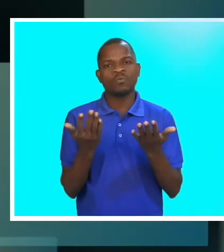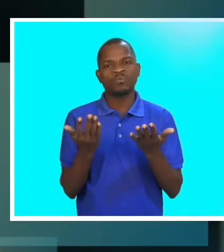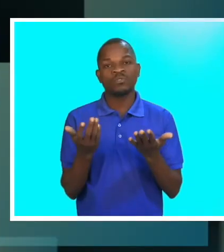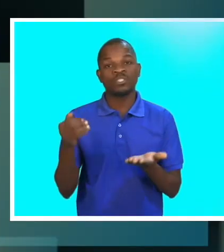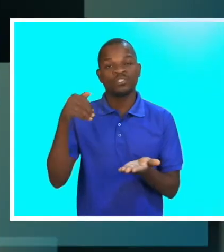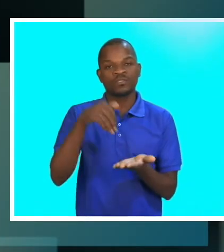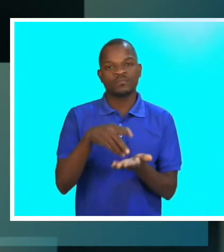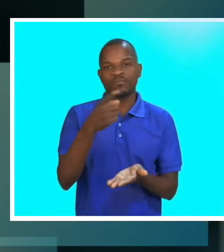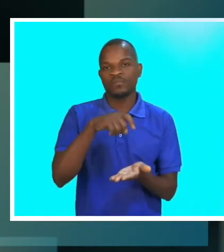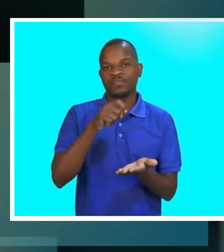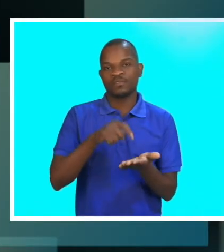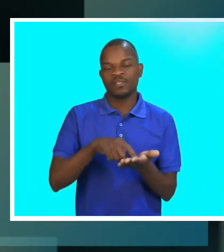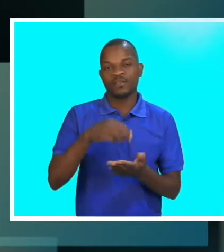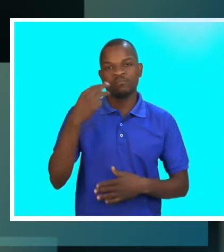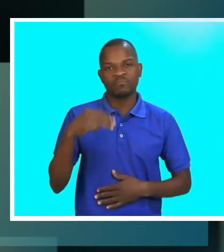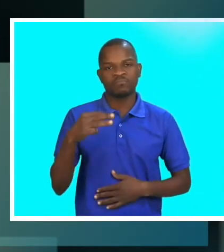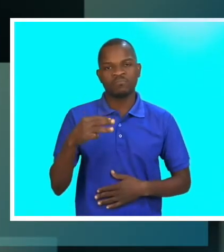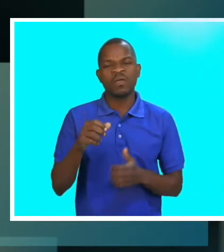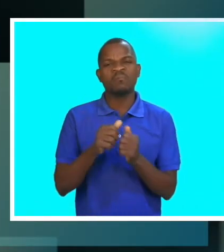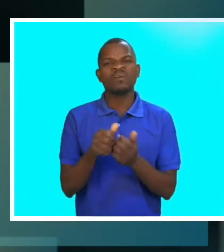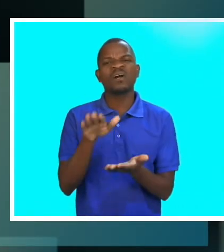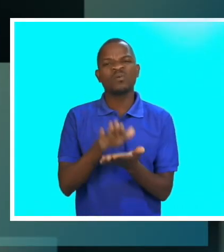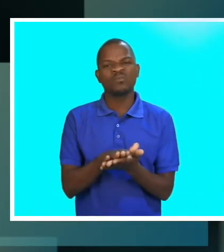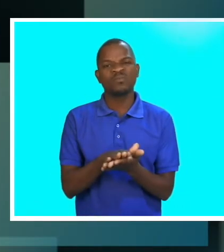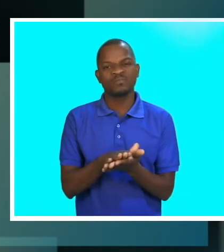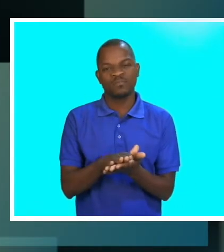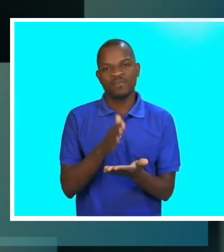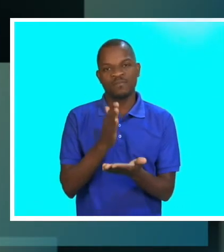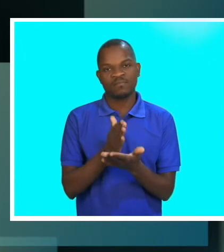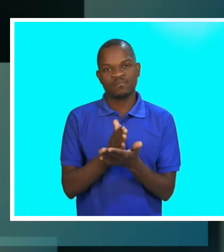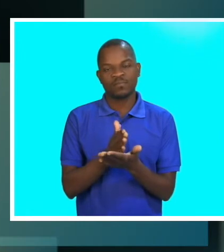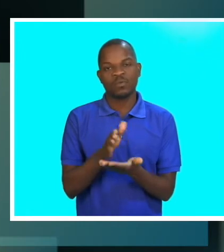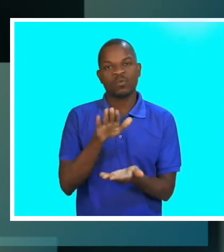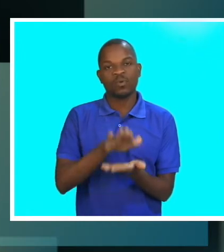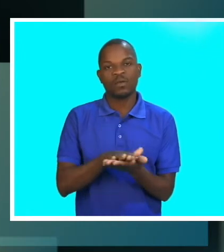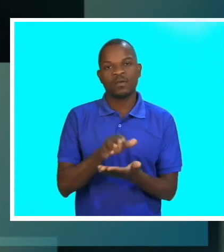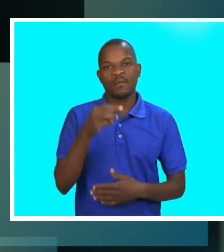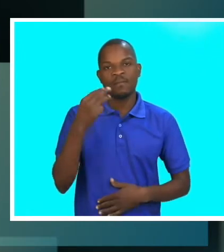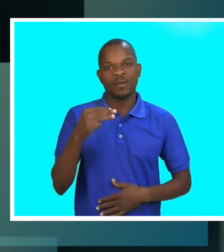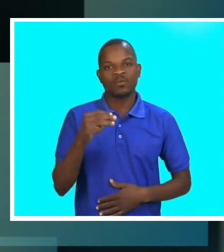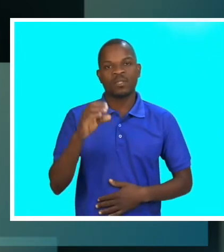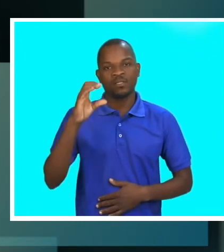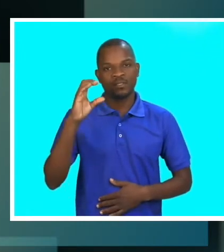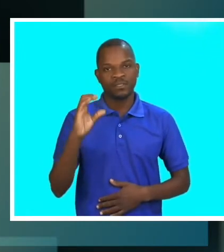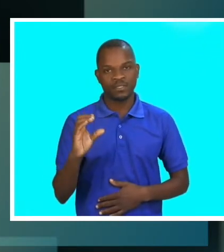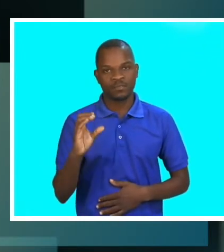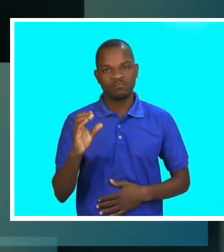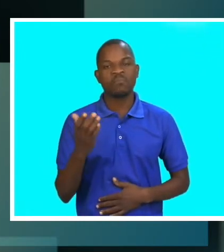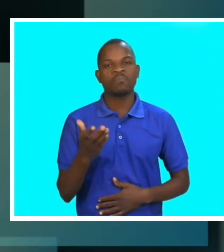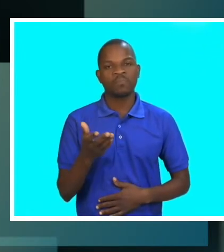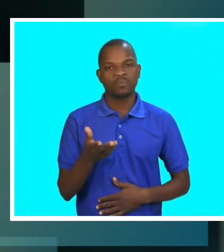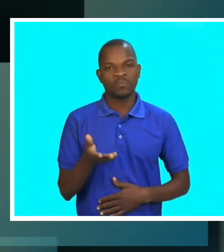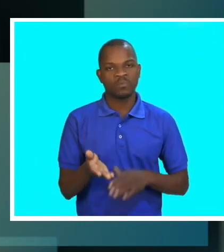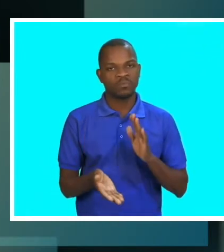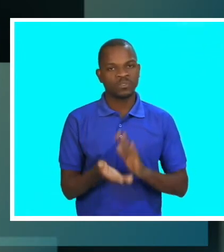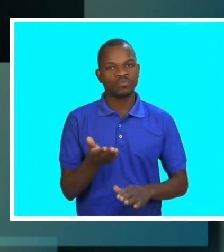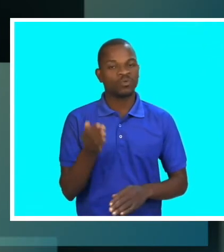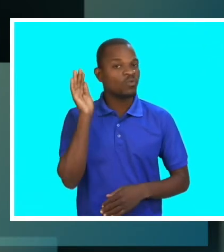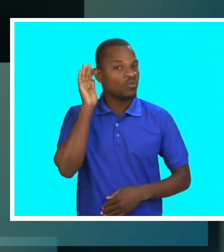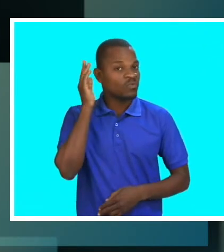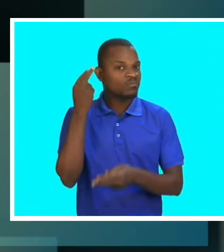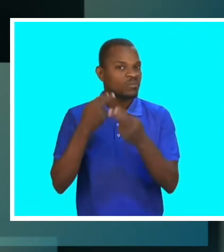Hoje viemos na cidade da Matola mas concretamente na Matola C onde vamos conhecer uma história